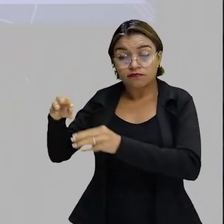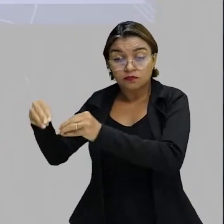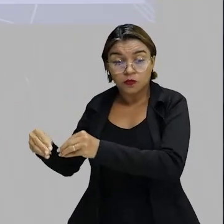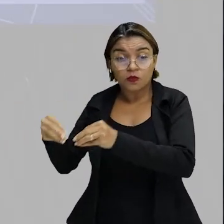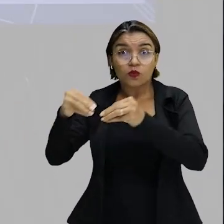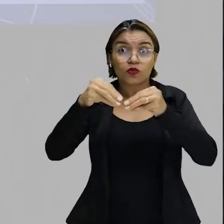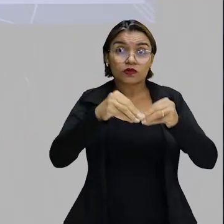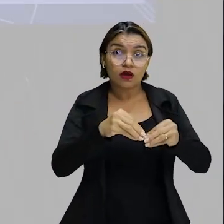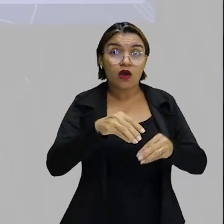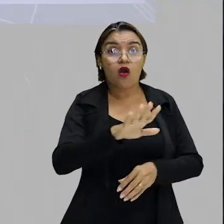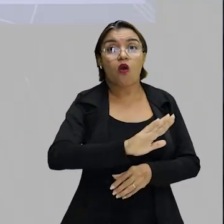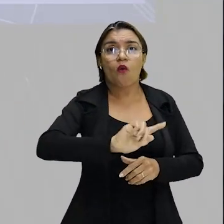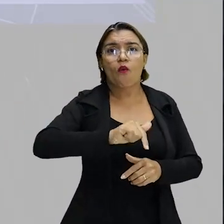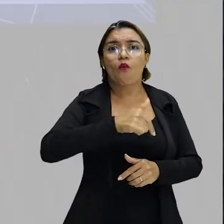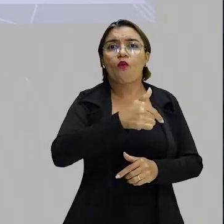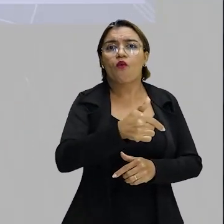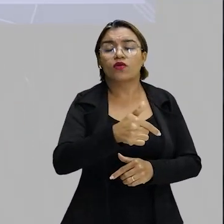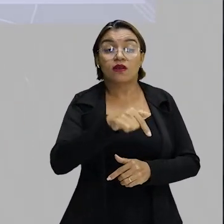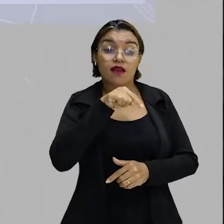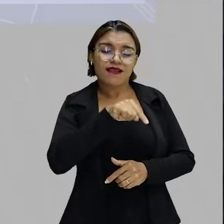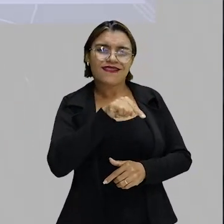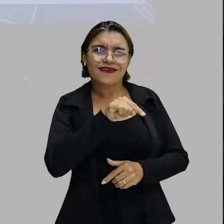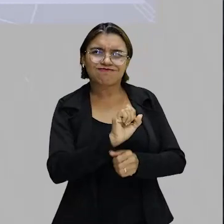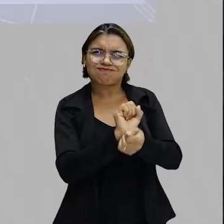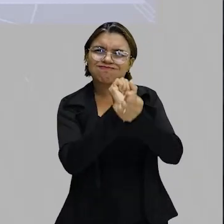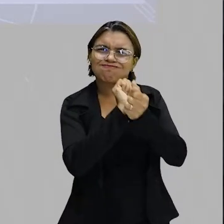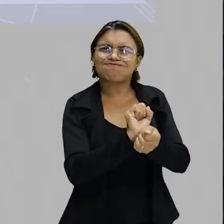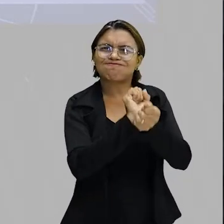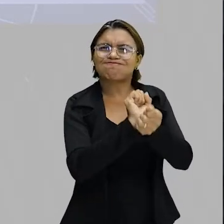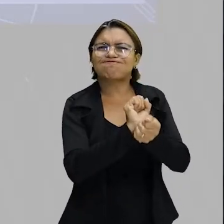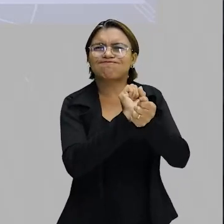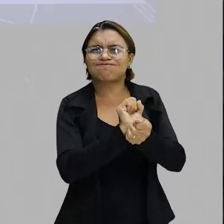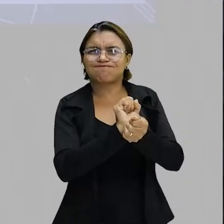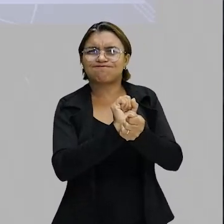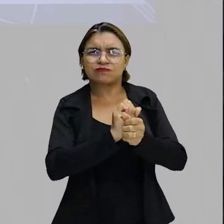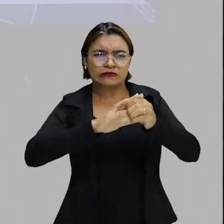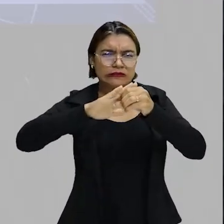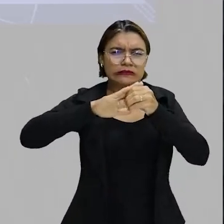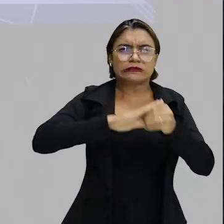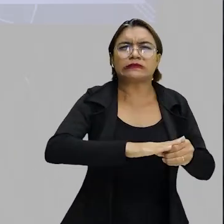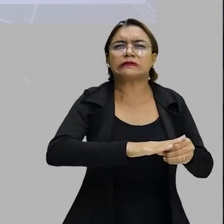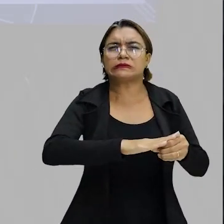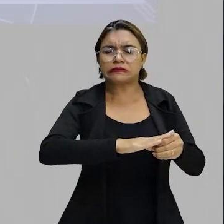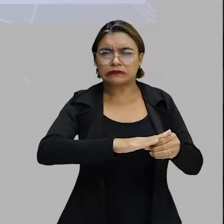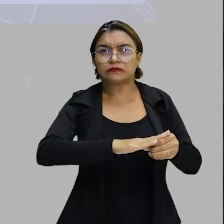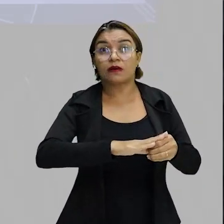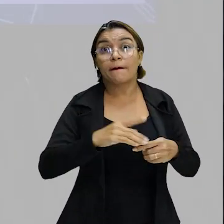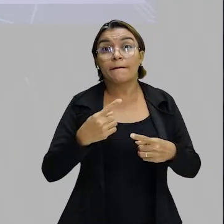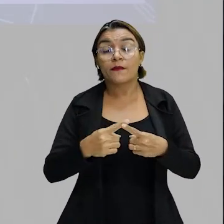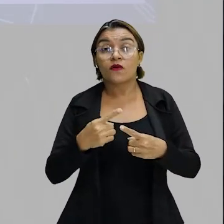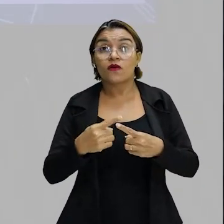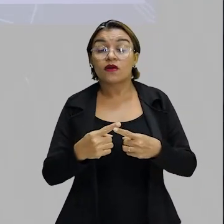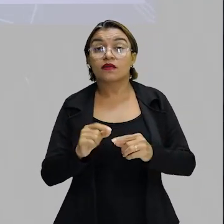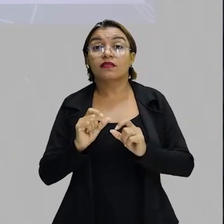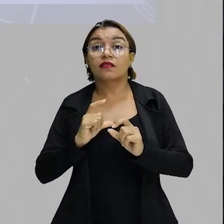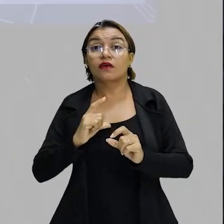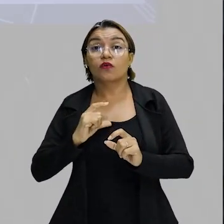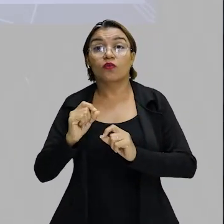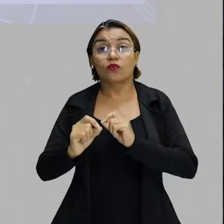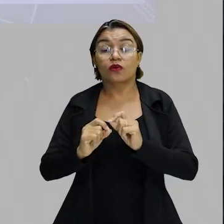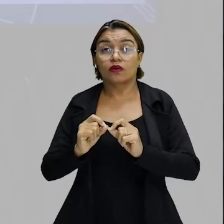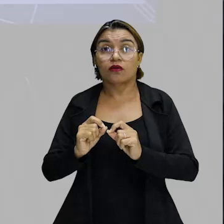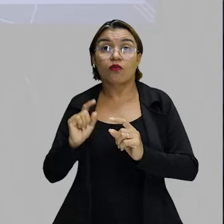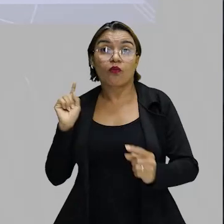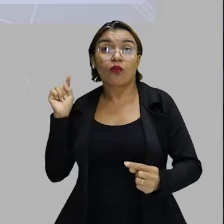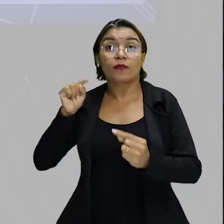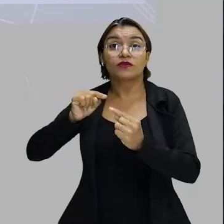levados para outras colônias e ali eles foram sufocados por conta de um fim, por um